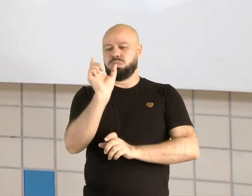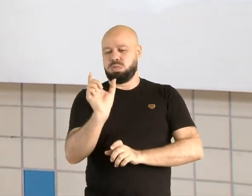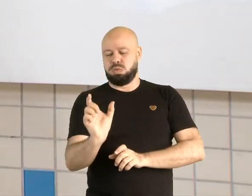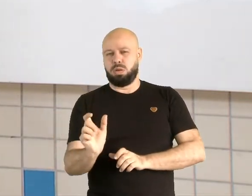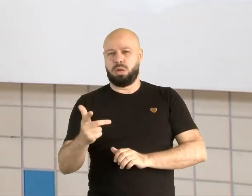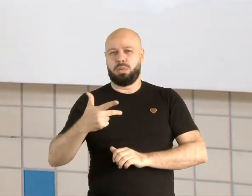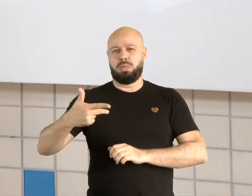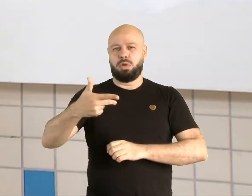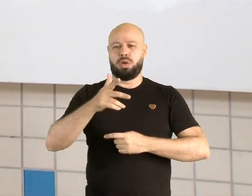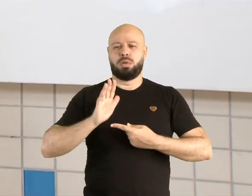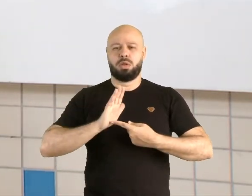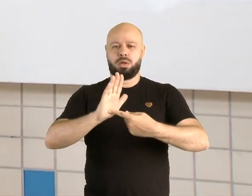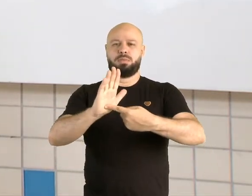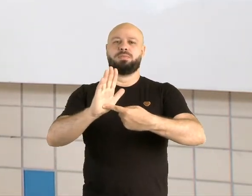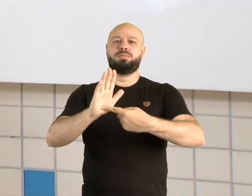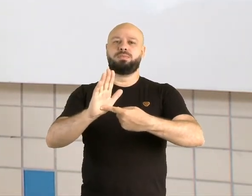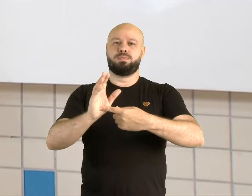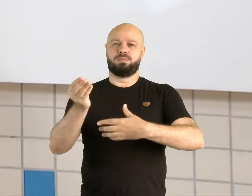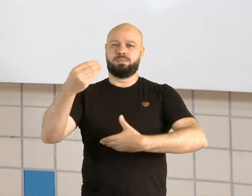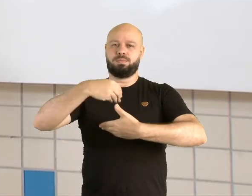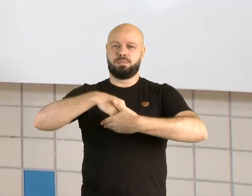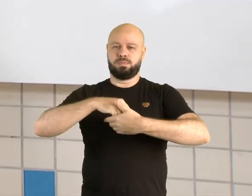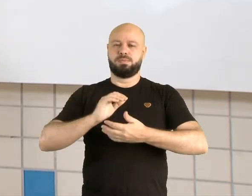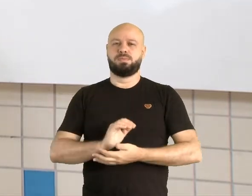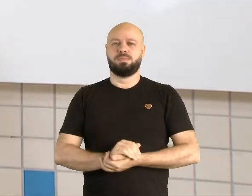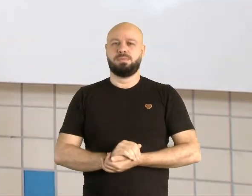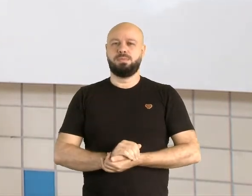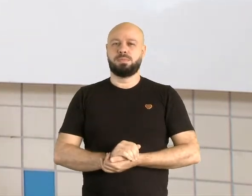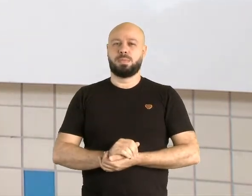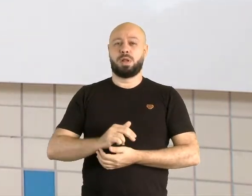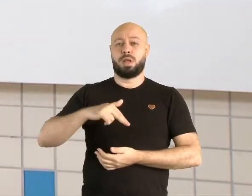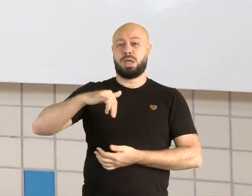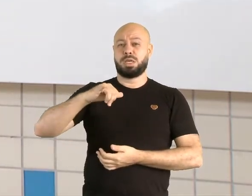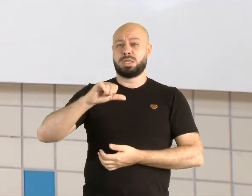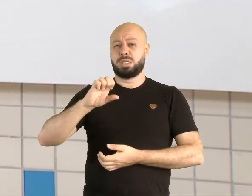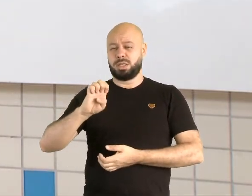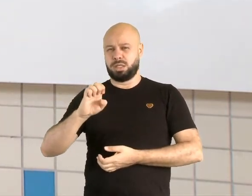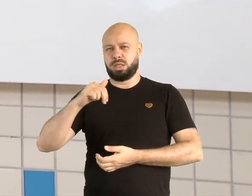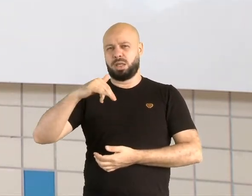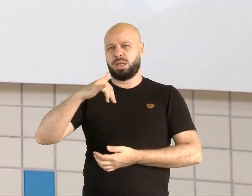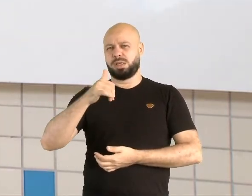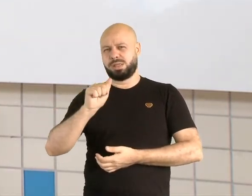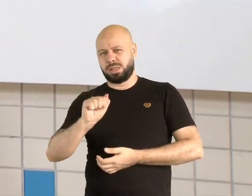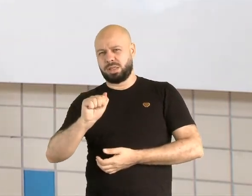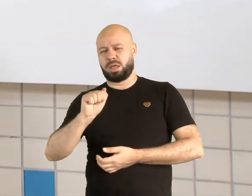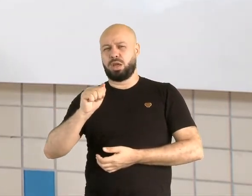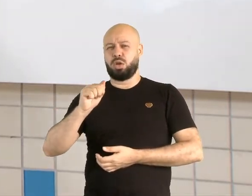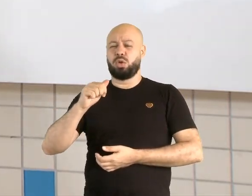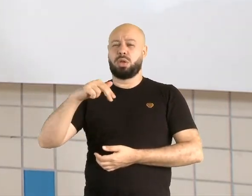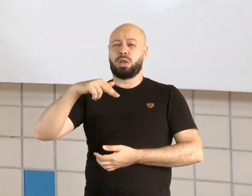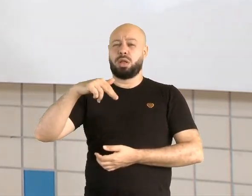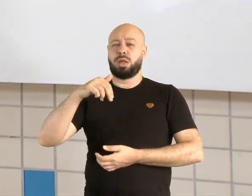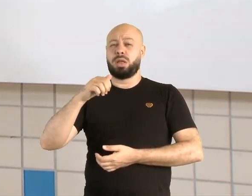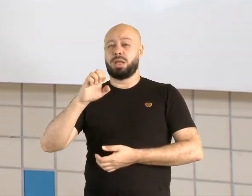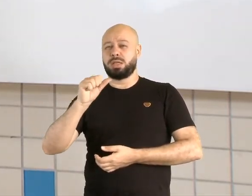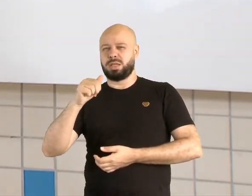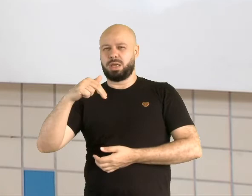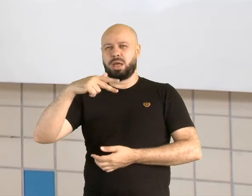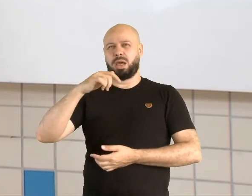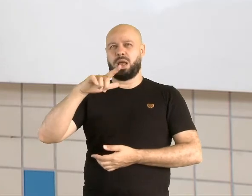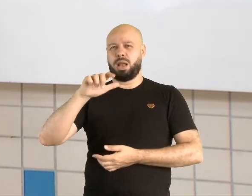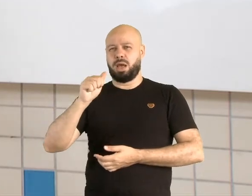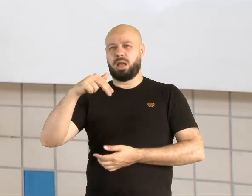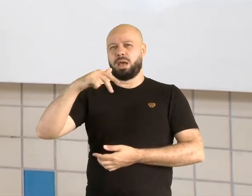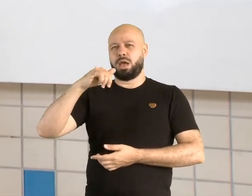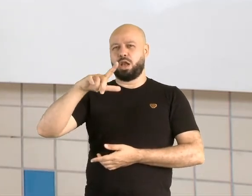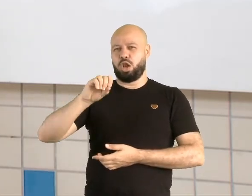pronomes demonstrativos presentes, o nesse, o nessa, o nisso, o naquele, o